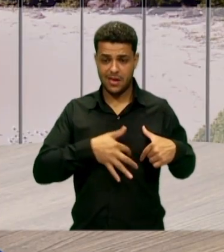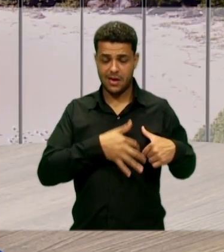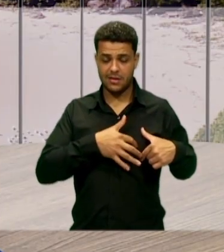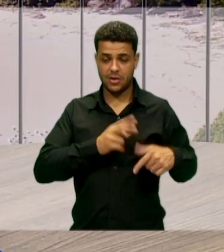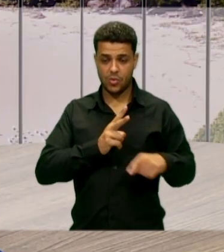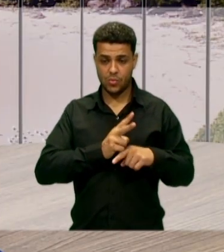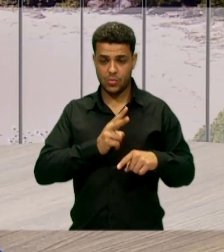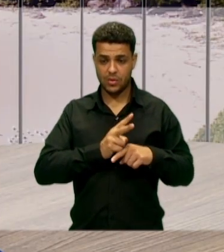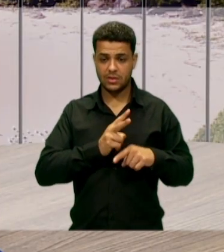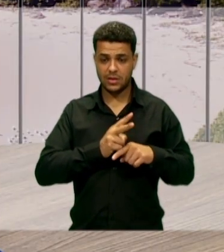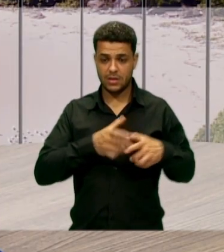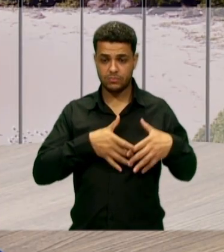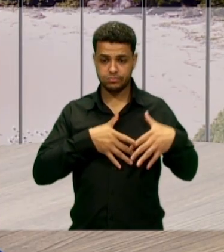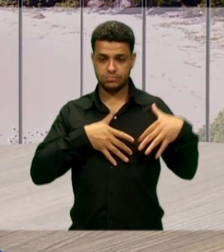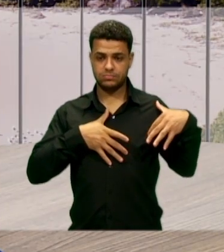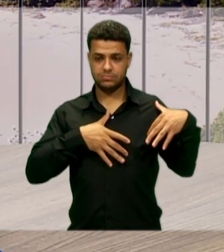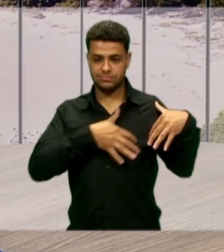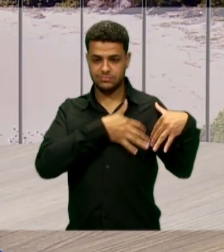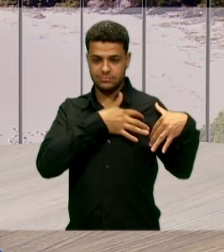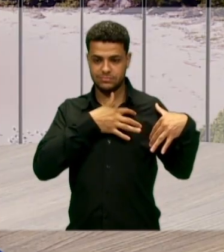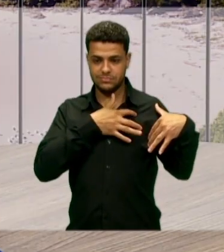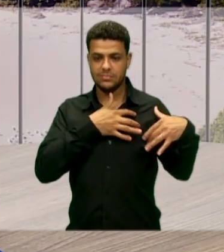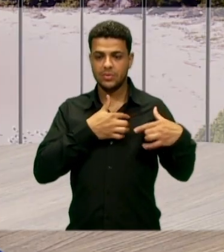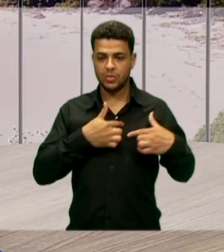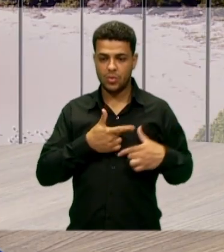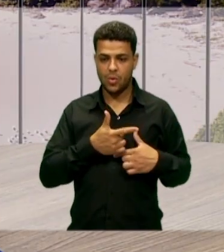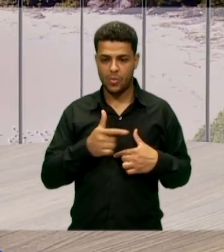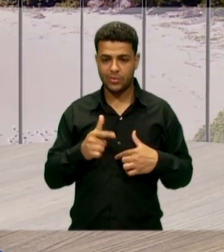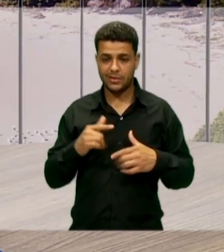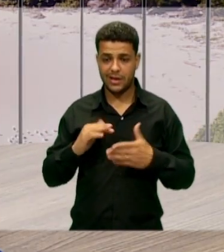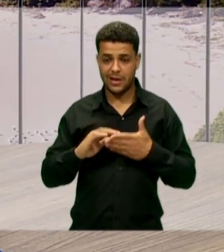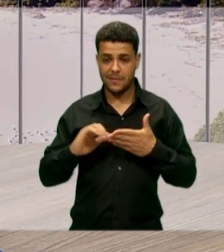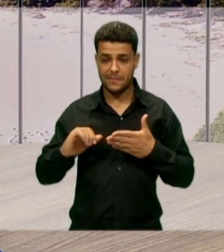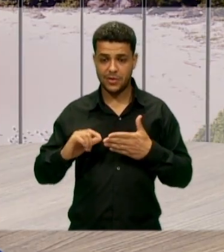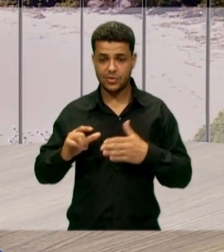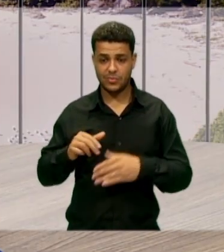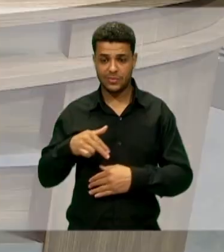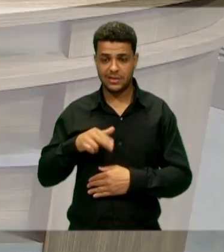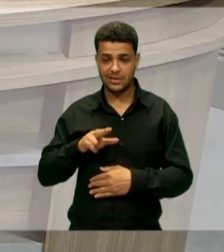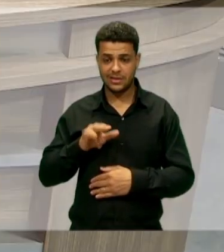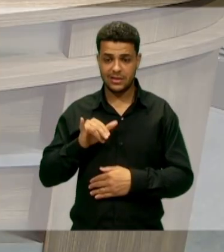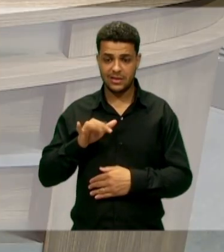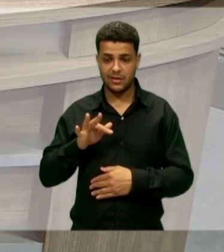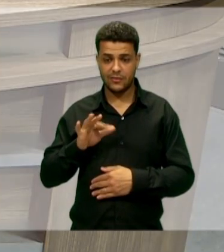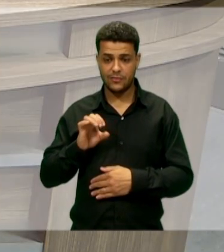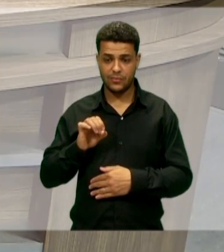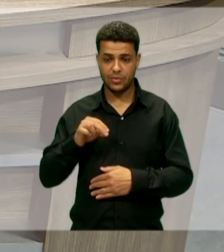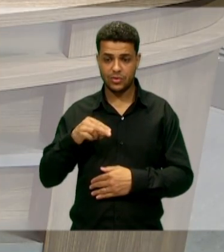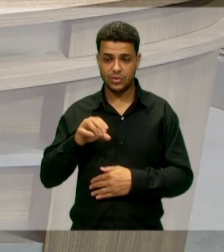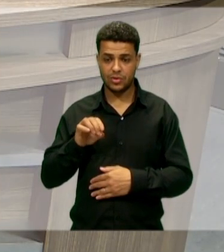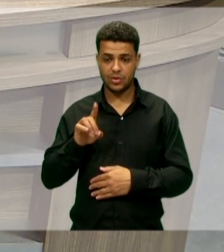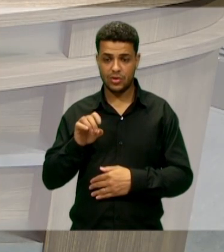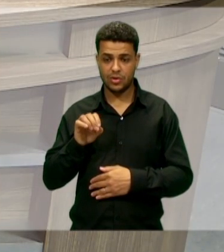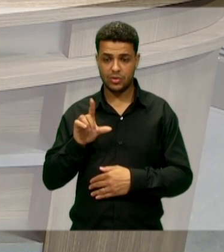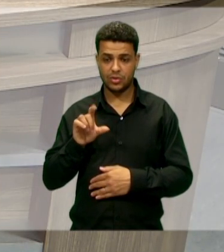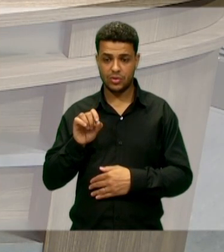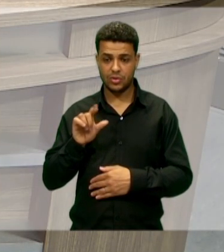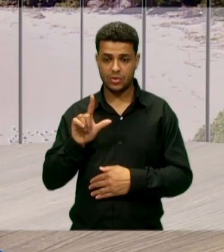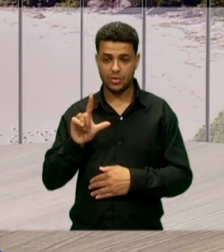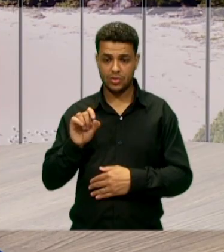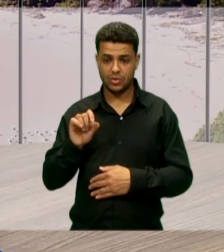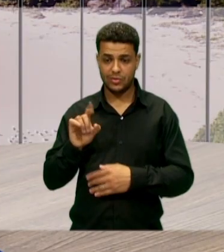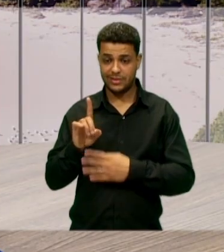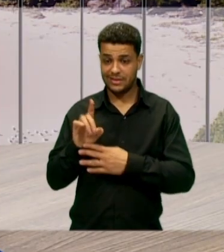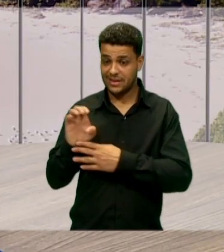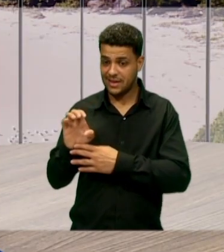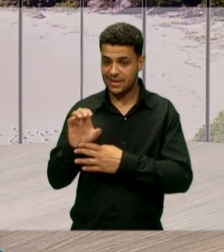preservando a boa parte da estética mamária, e a retirada de um único linfonodo que a gente chama de linfonodo sentinela. Esse linfonodo